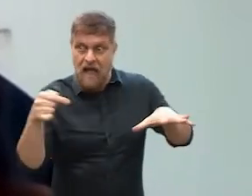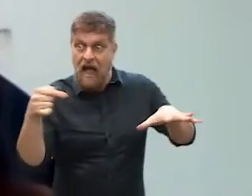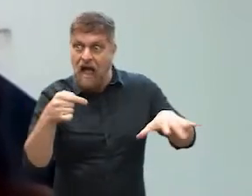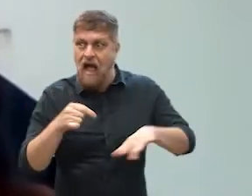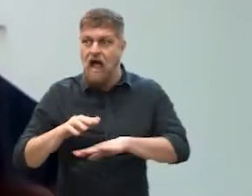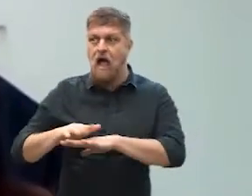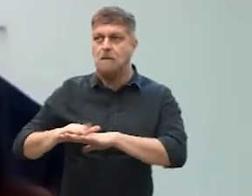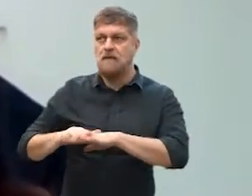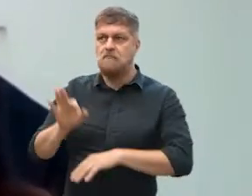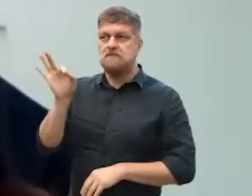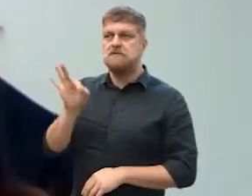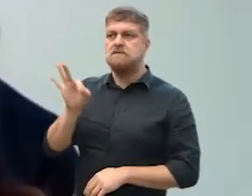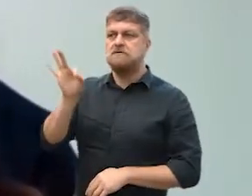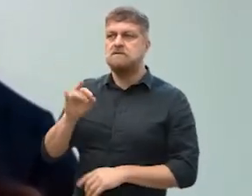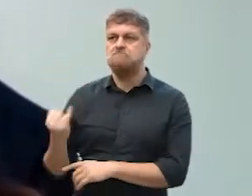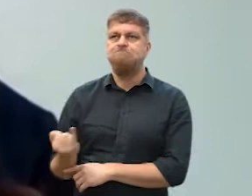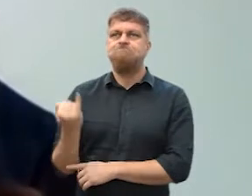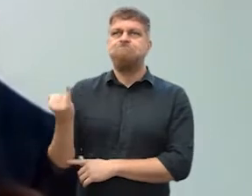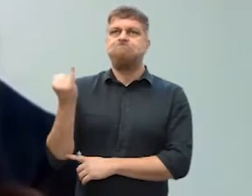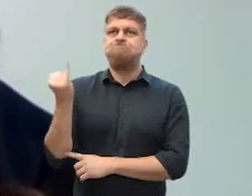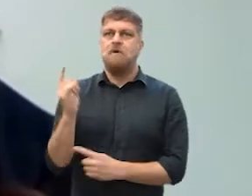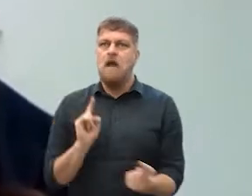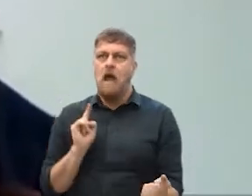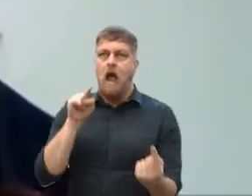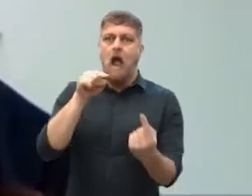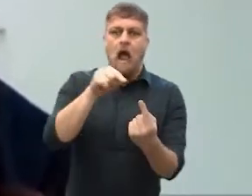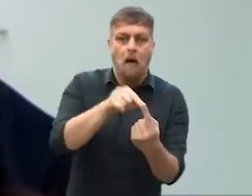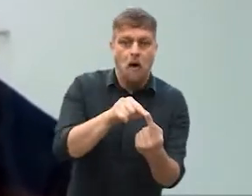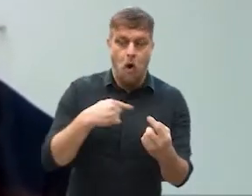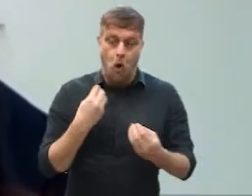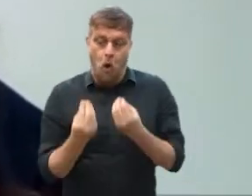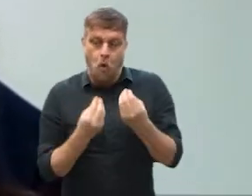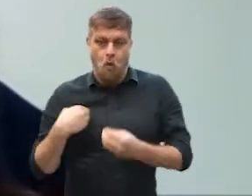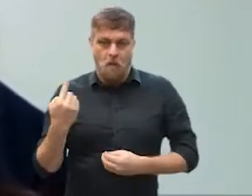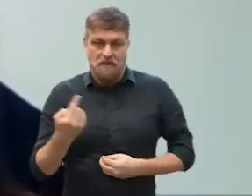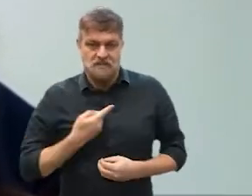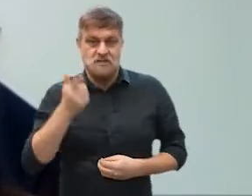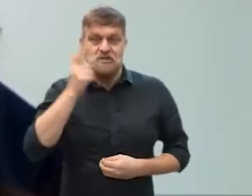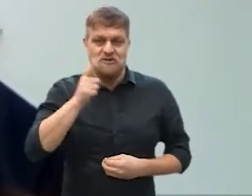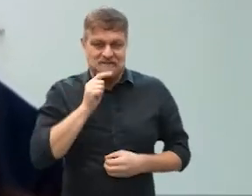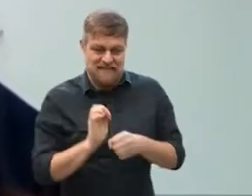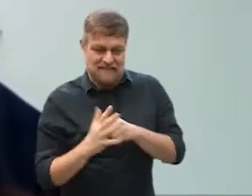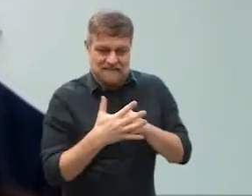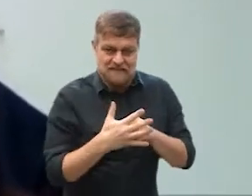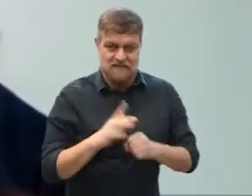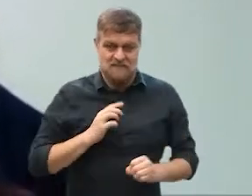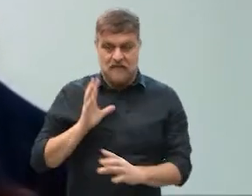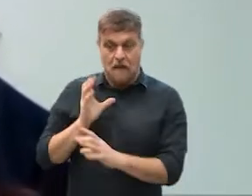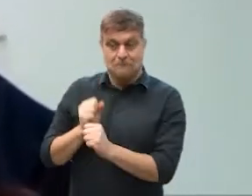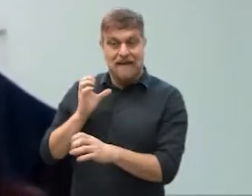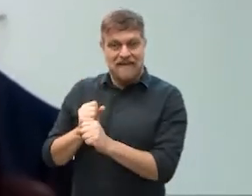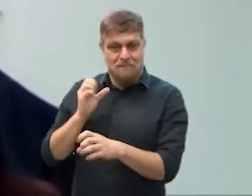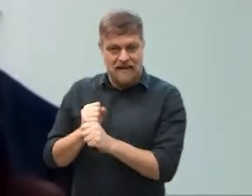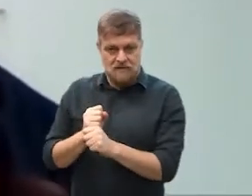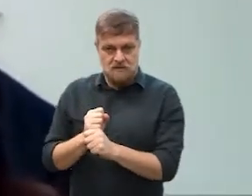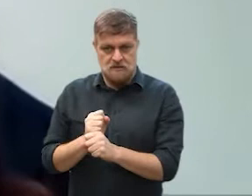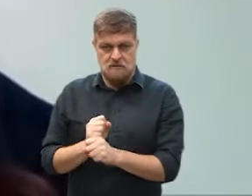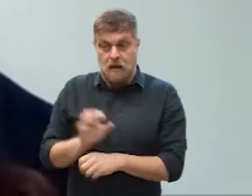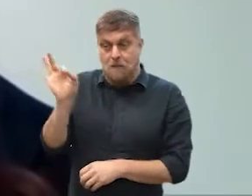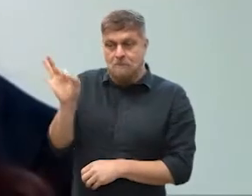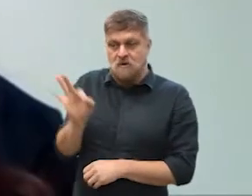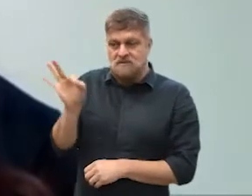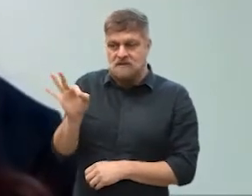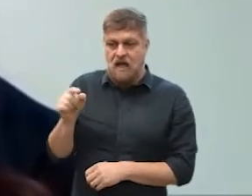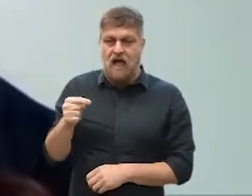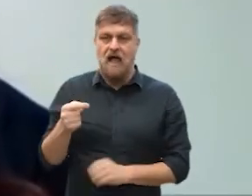longo do tempo, quais são as proporções, o caminho que a gente pode seguir, como que a gente pode reduzir isso, fazer cálculos aritméticos para isso, eu já